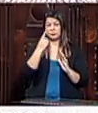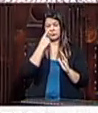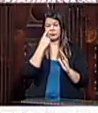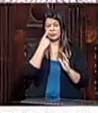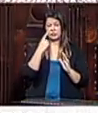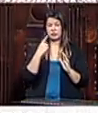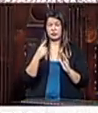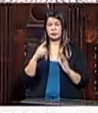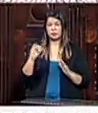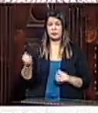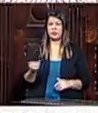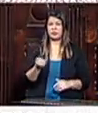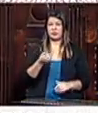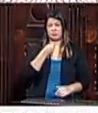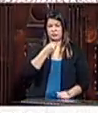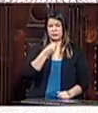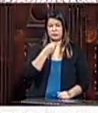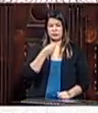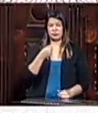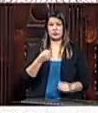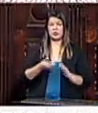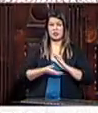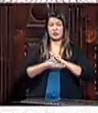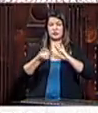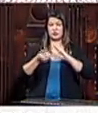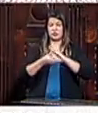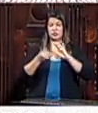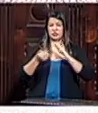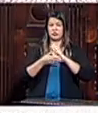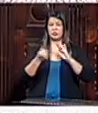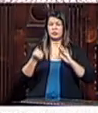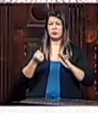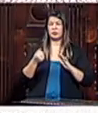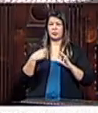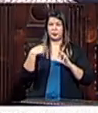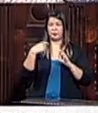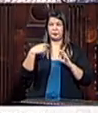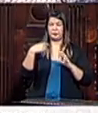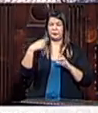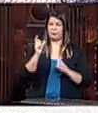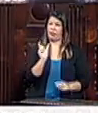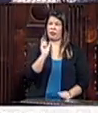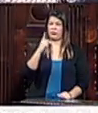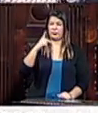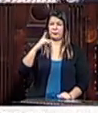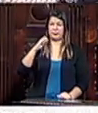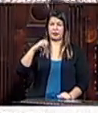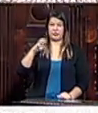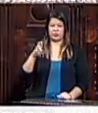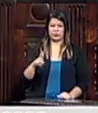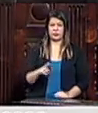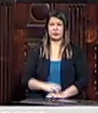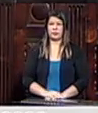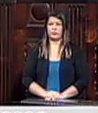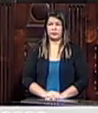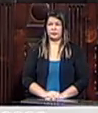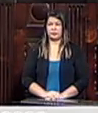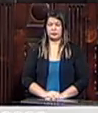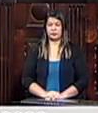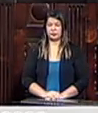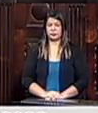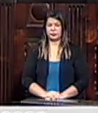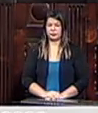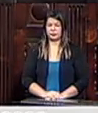pelo microfone aqui, presidente. Retirando a palavra pneus do artigo 2º, mas eu vou fazer... O senhor faz da entrada até 17, então são 8 emendas.